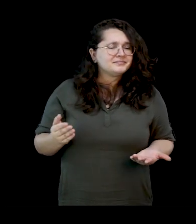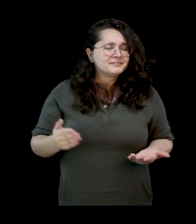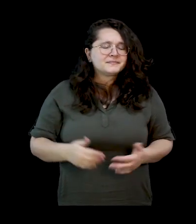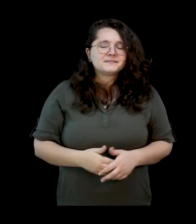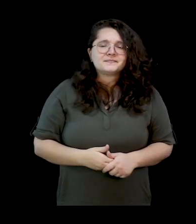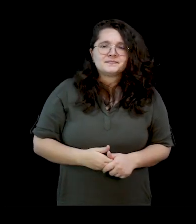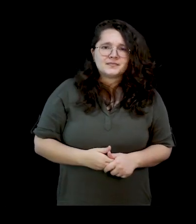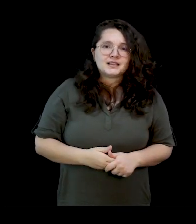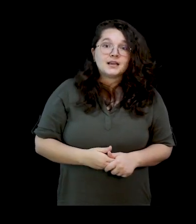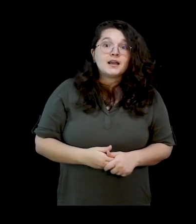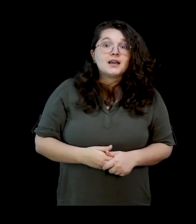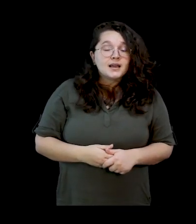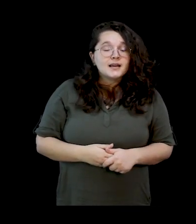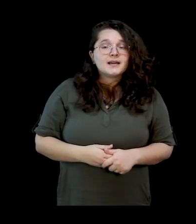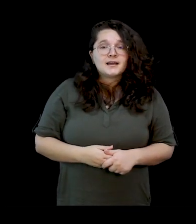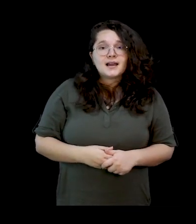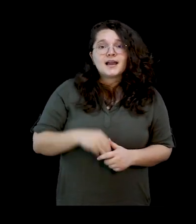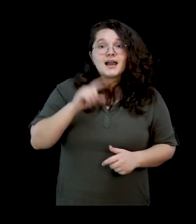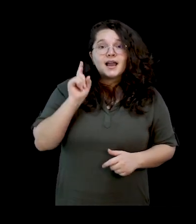de fato, ela corresponde